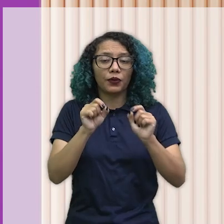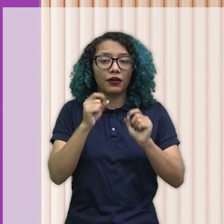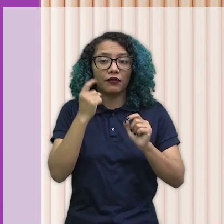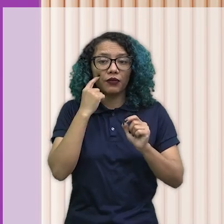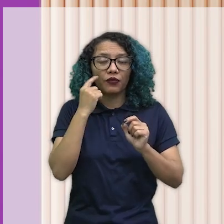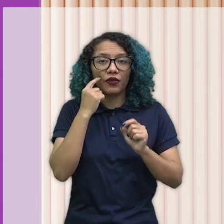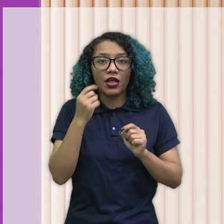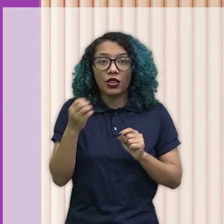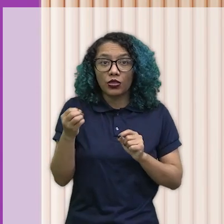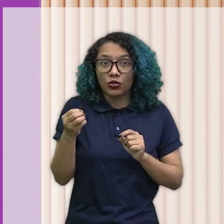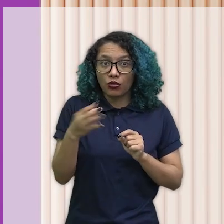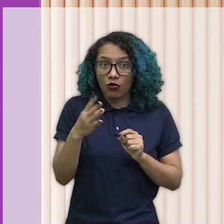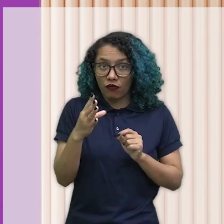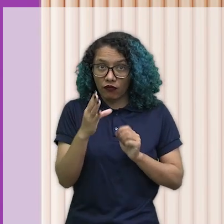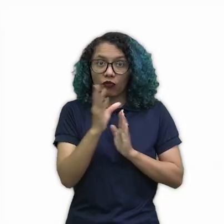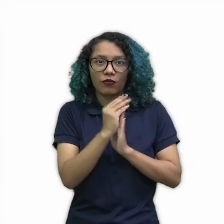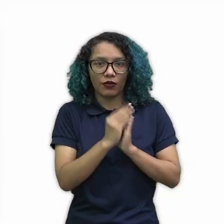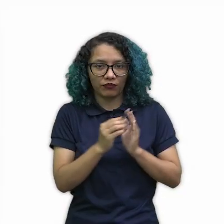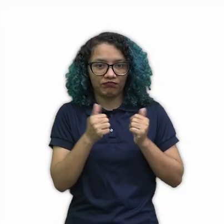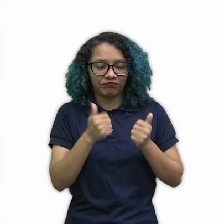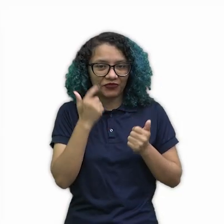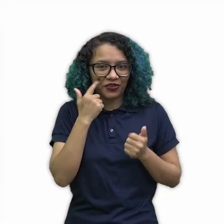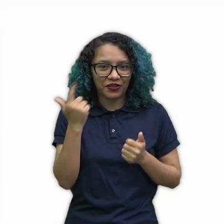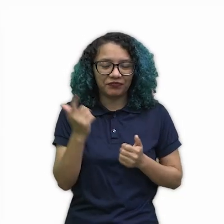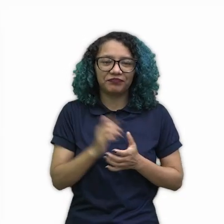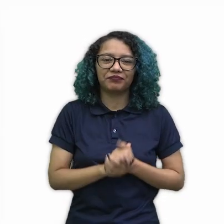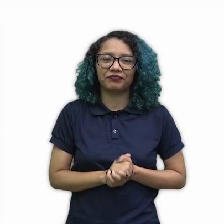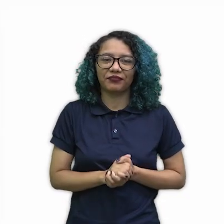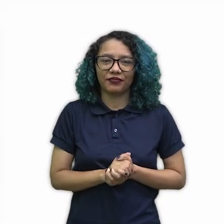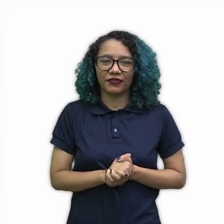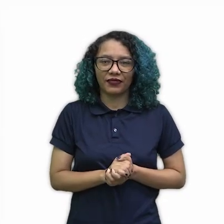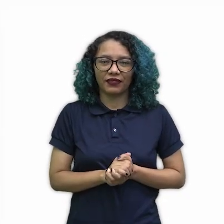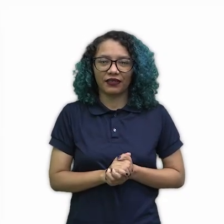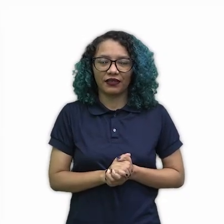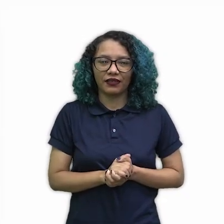um novo conteúdo nessa aula. Vamos lá?